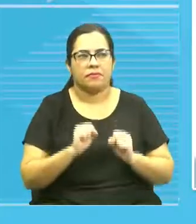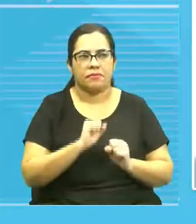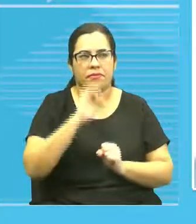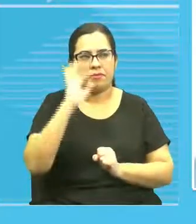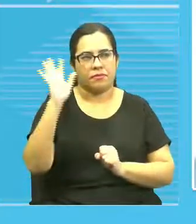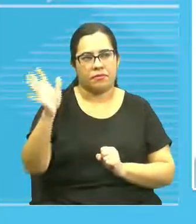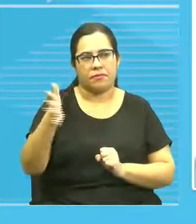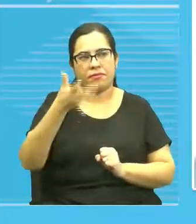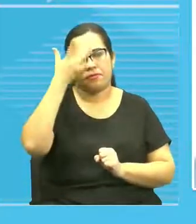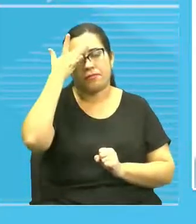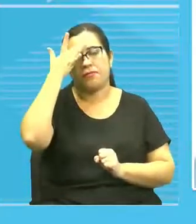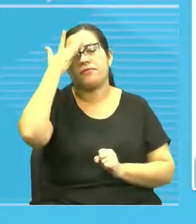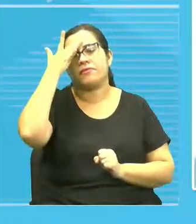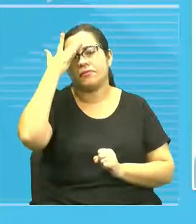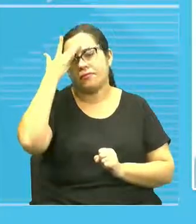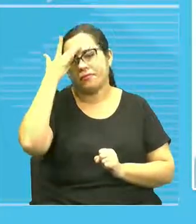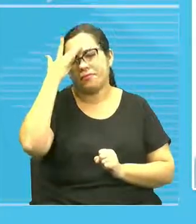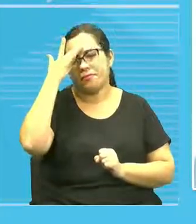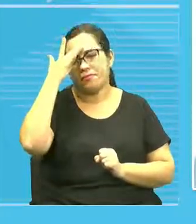Grave.